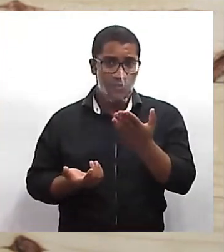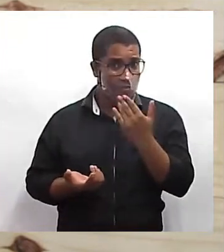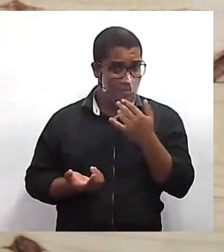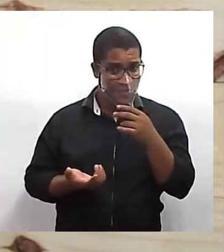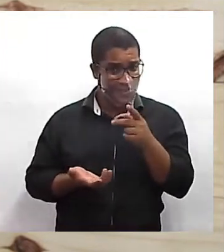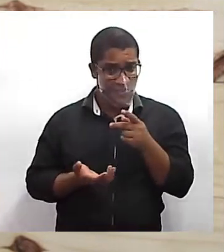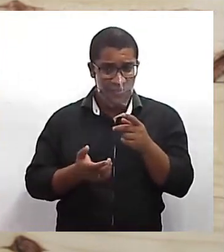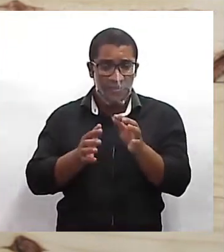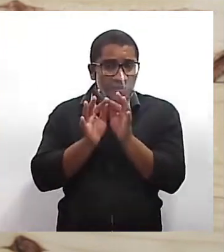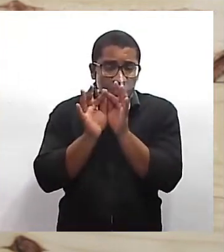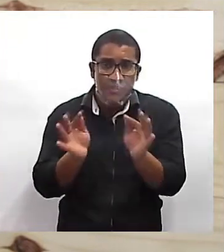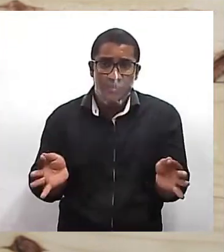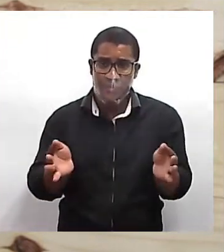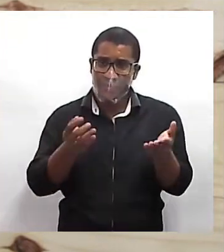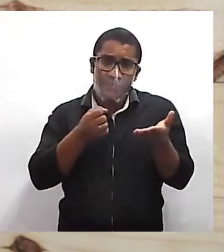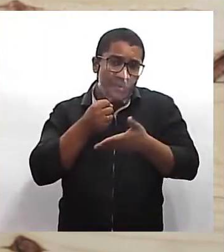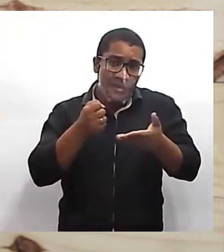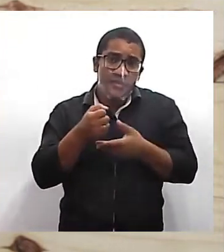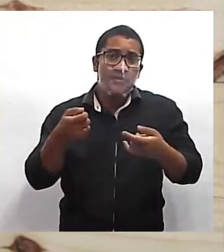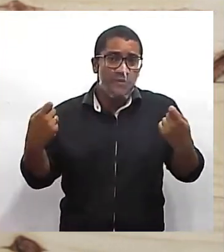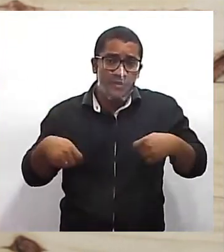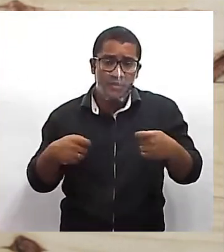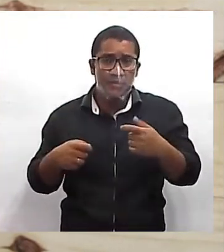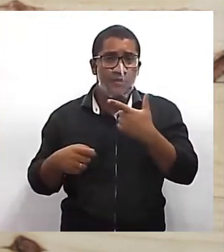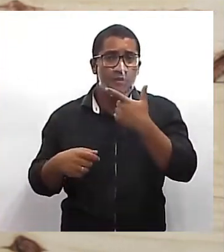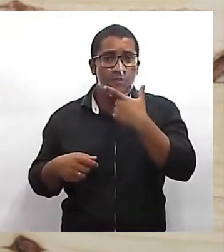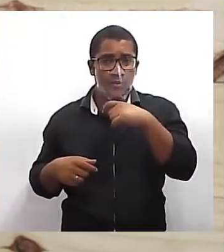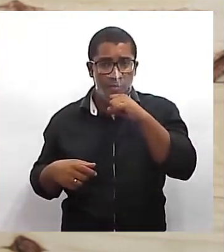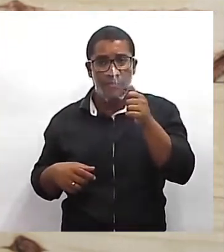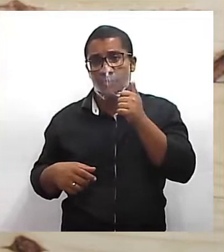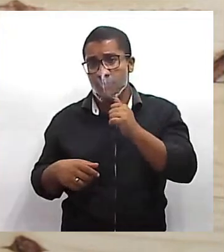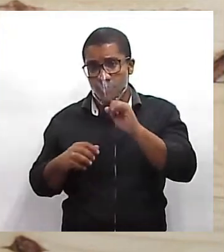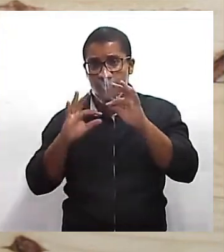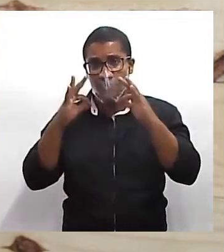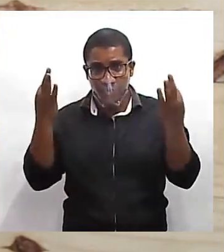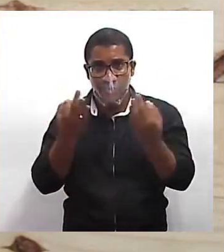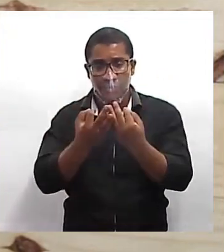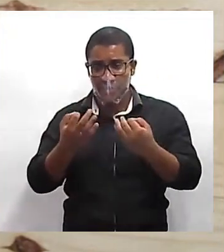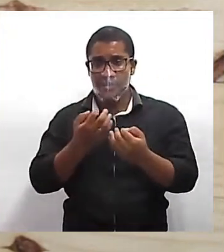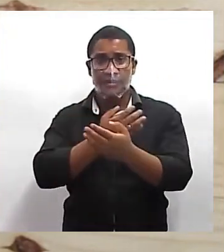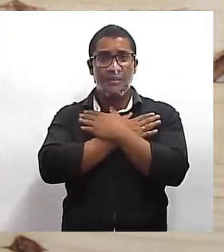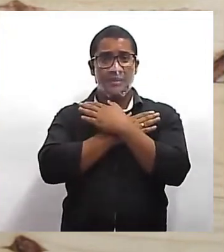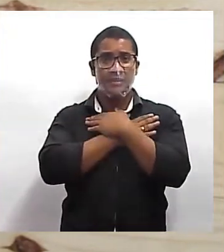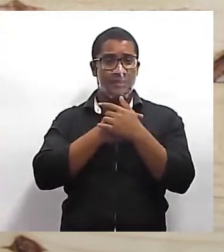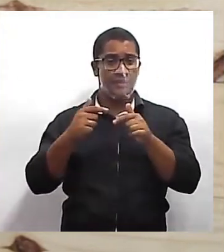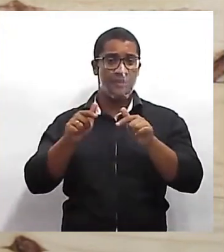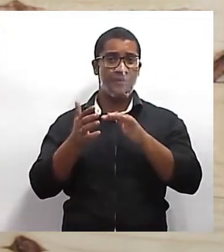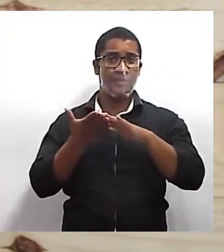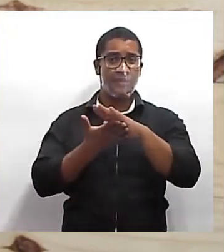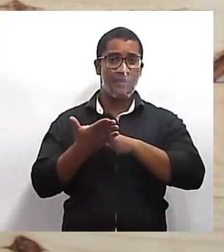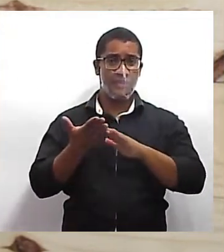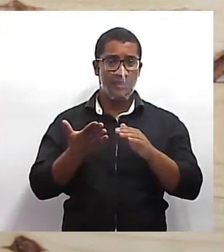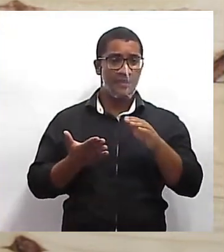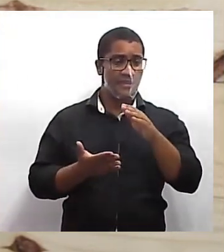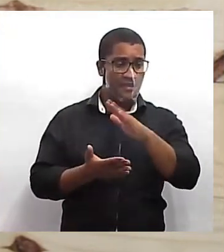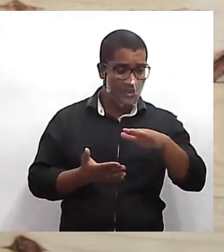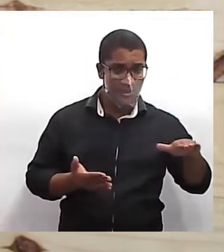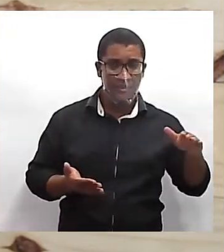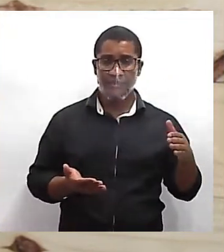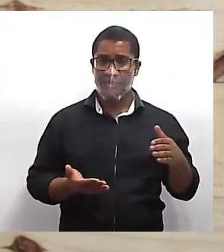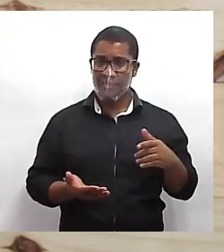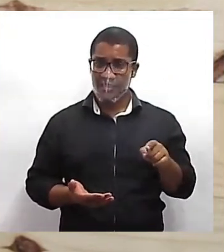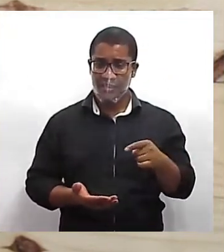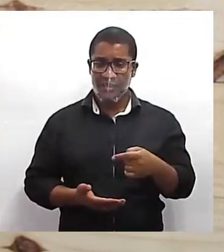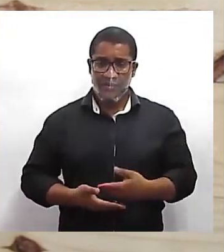suas mesas. Quantos pais, quantas mães de família não ficaram desempregados? Não é? Quantas crianças não foram dormir com fome? O fato das